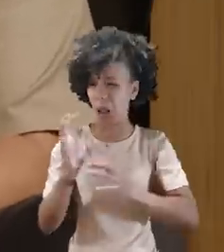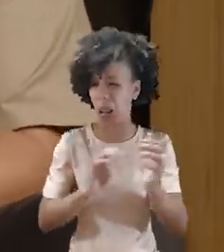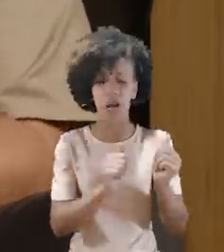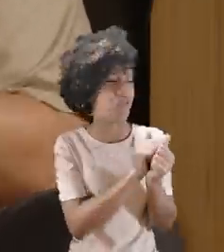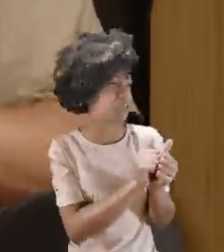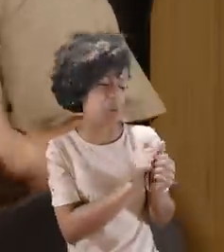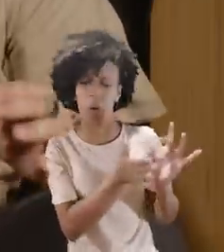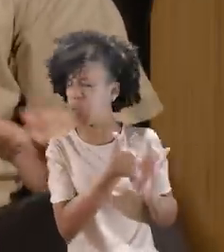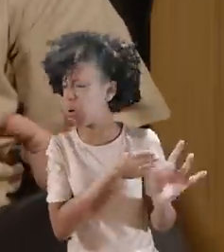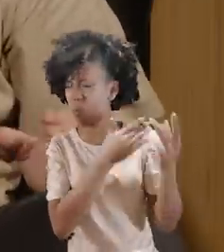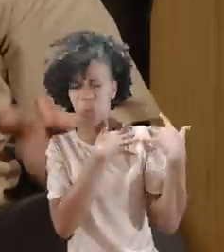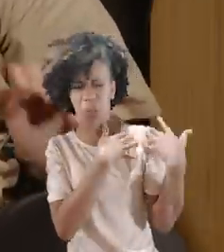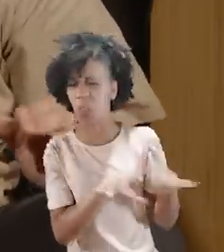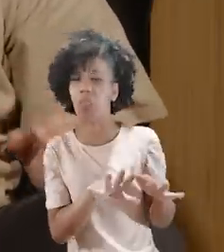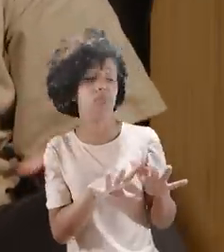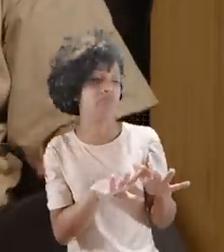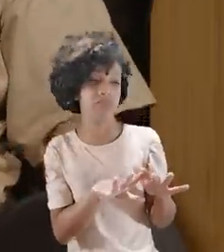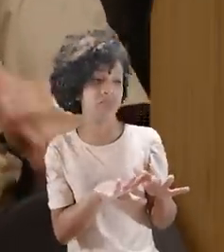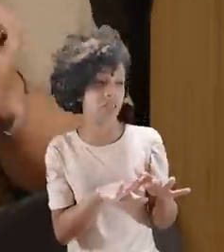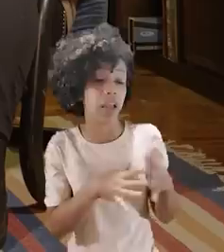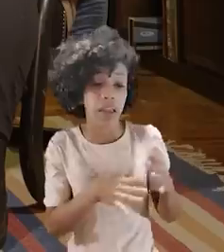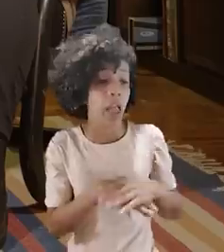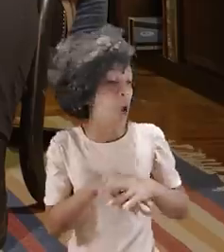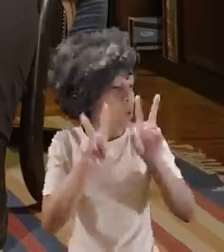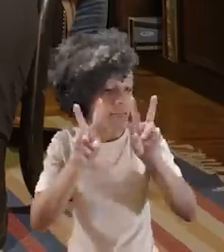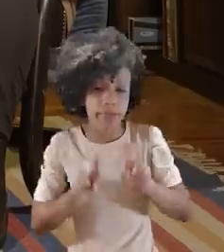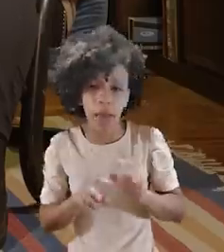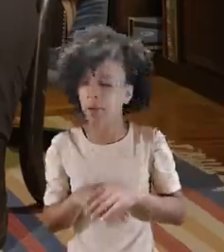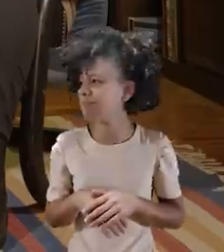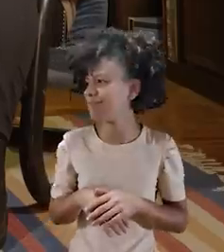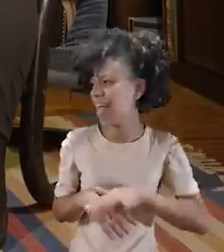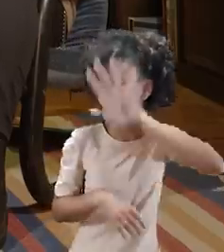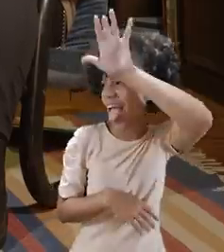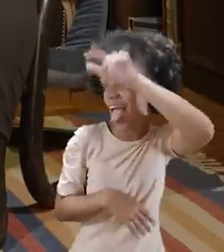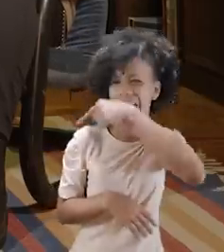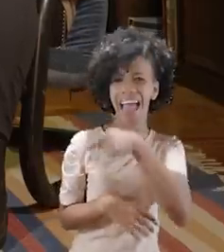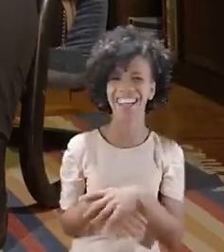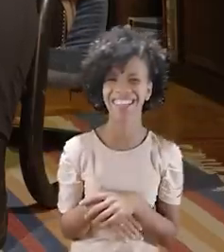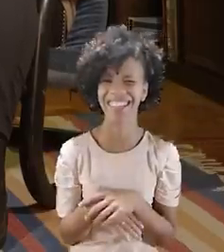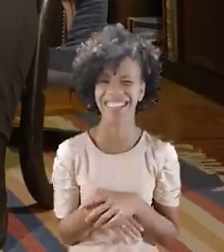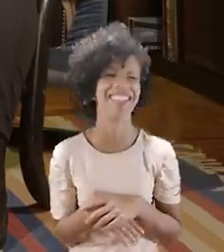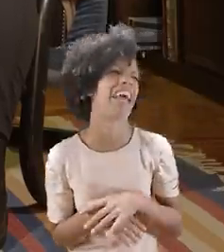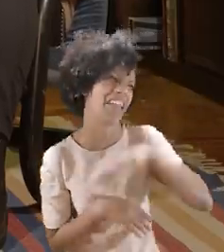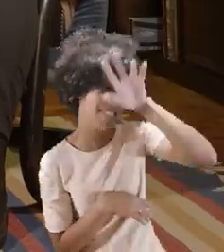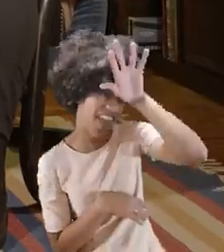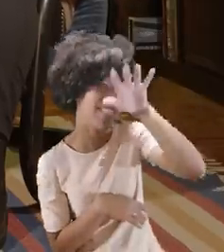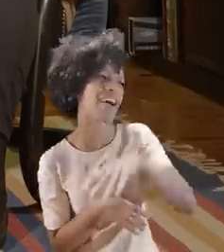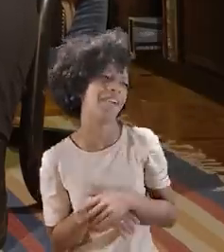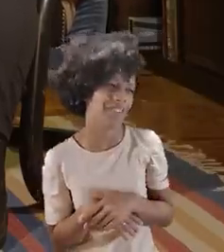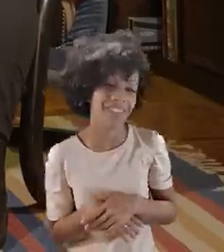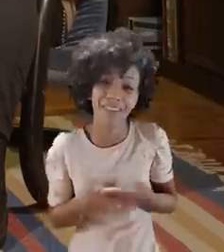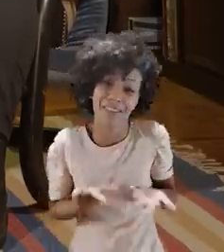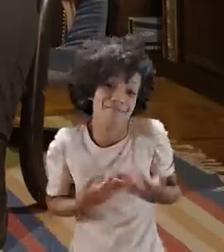futebol também odeio não gosto obrigado e é um assunto que está sempre a É isso aí